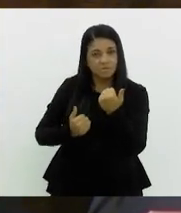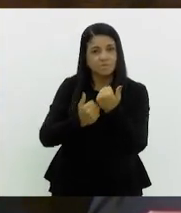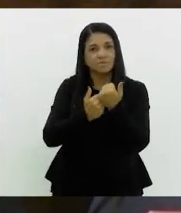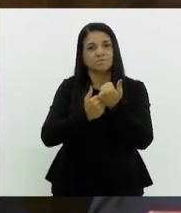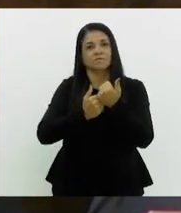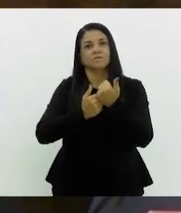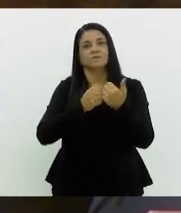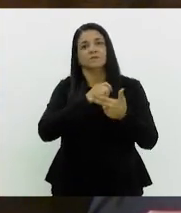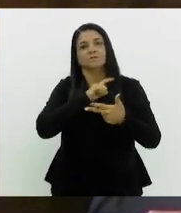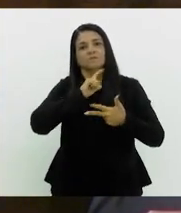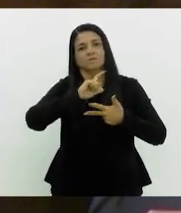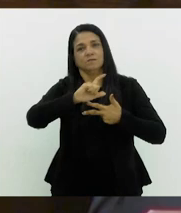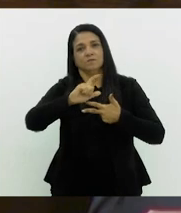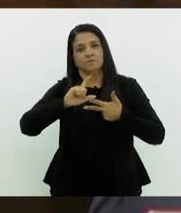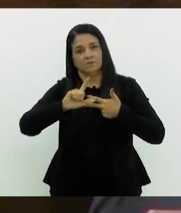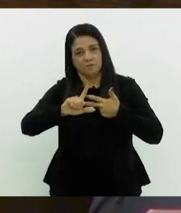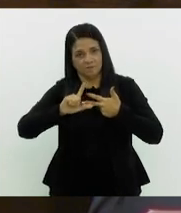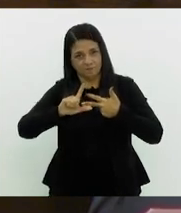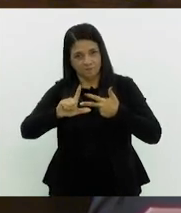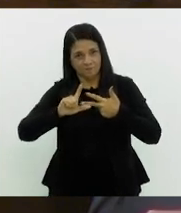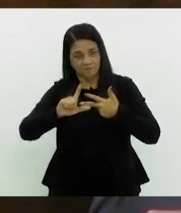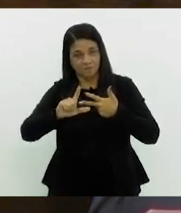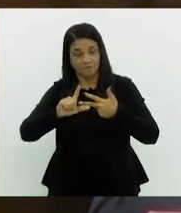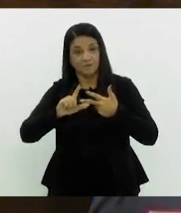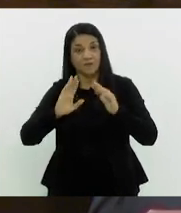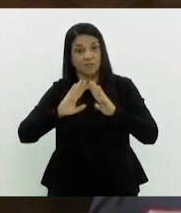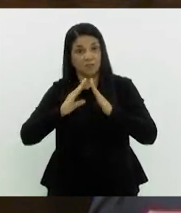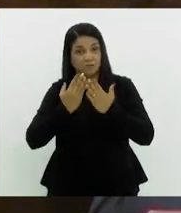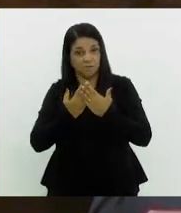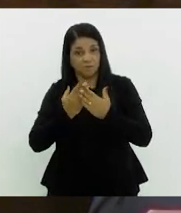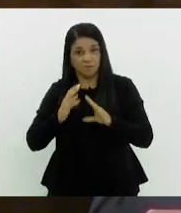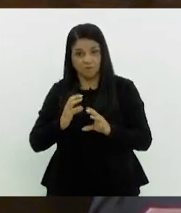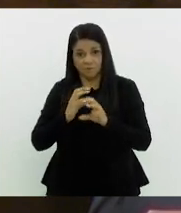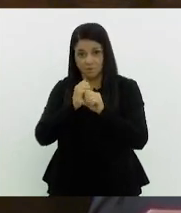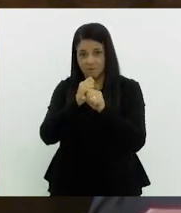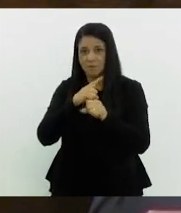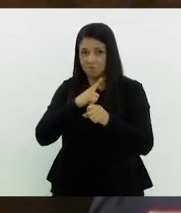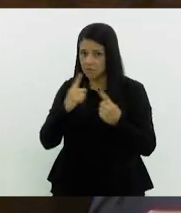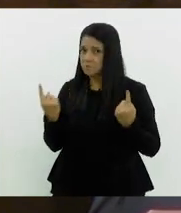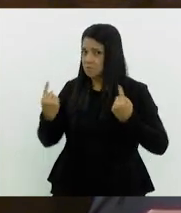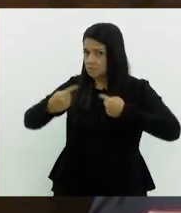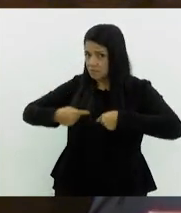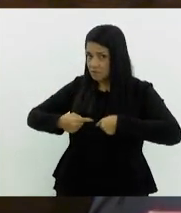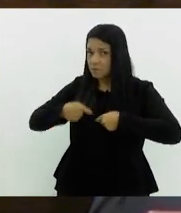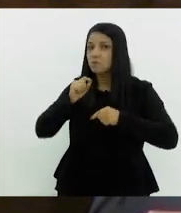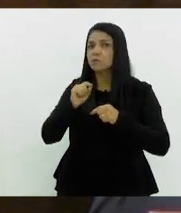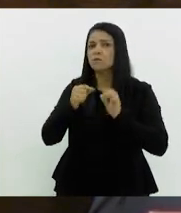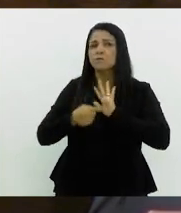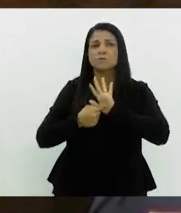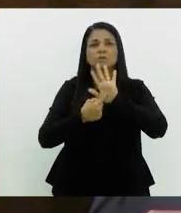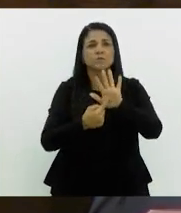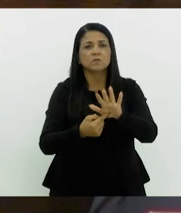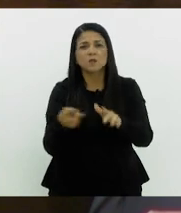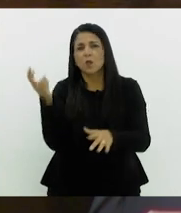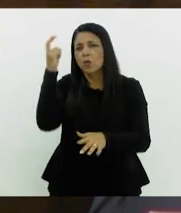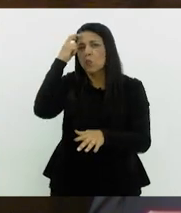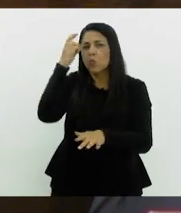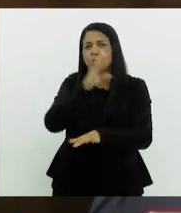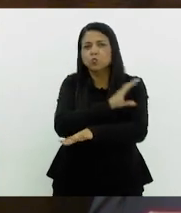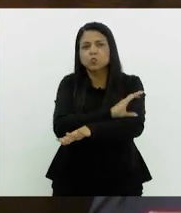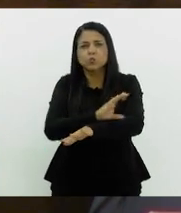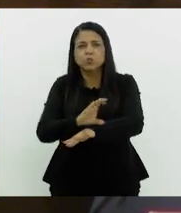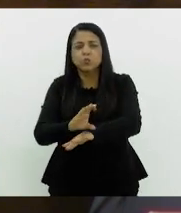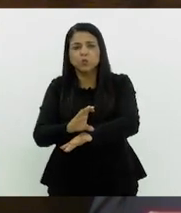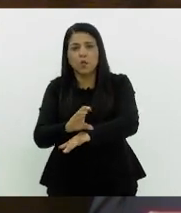poder legislativo. E na Escola de Contas há um grande desafio, estabelecer a cultura pedagógica